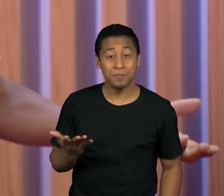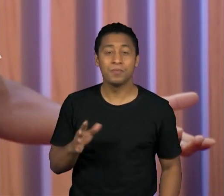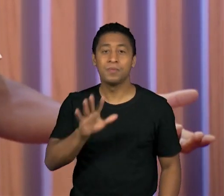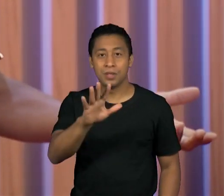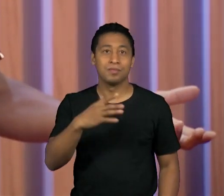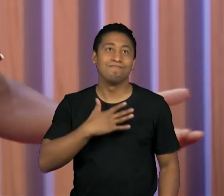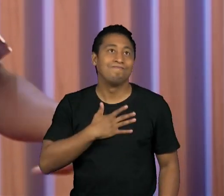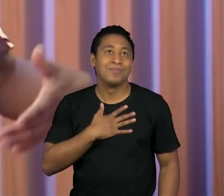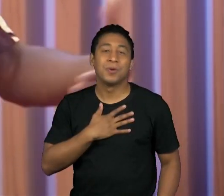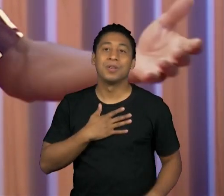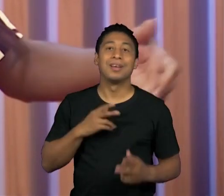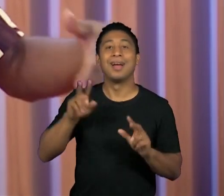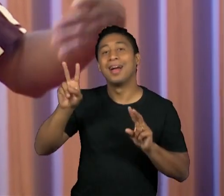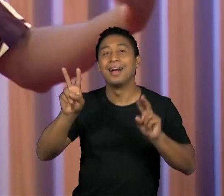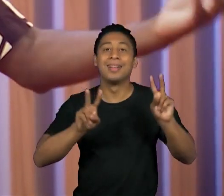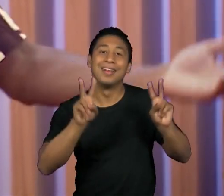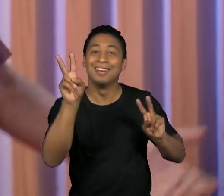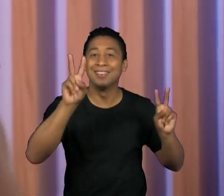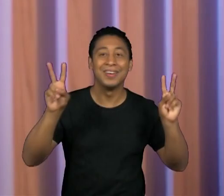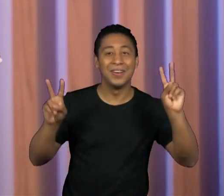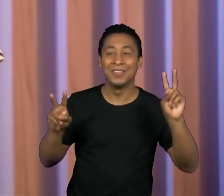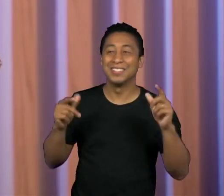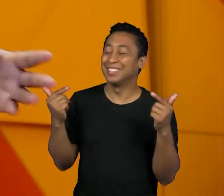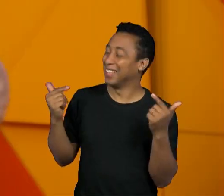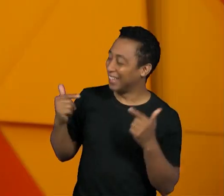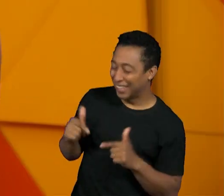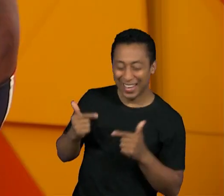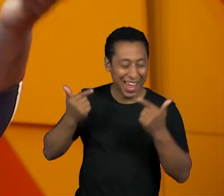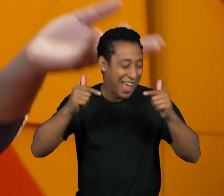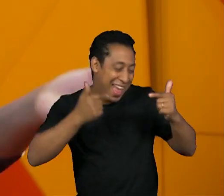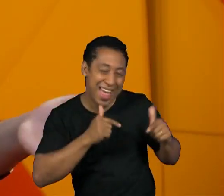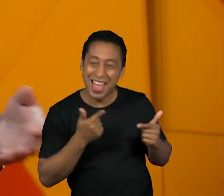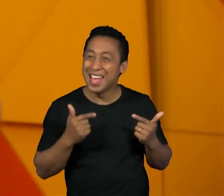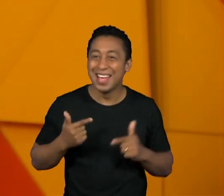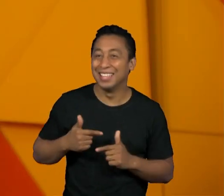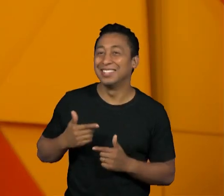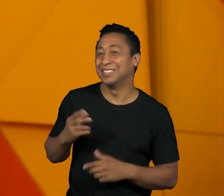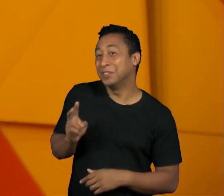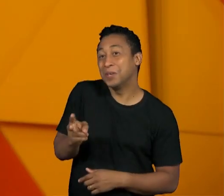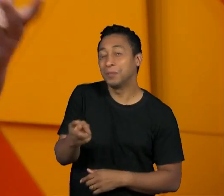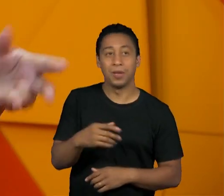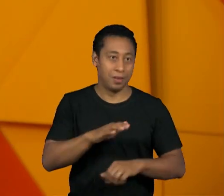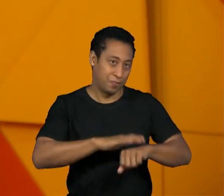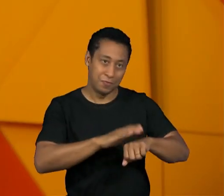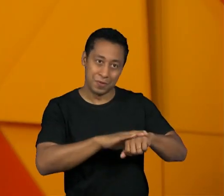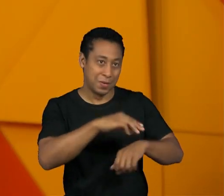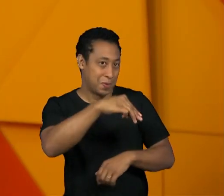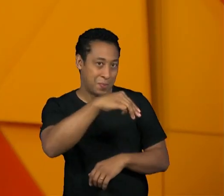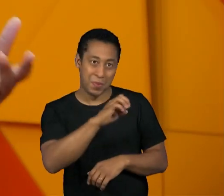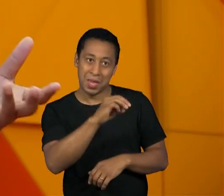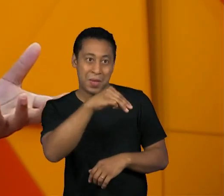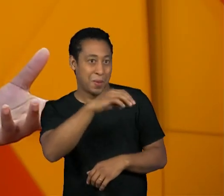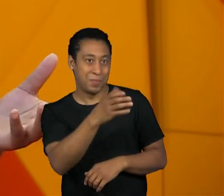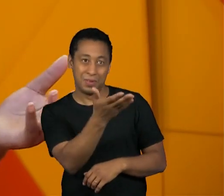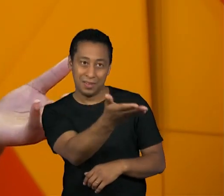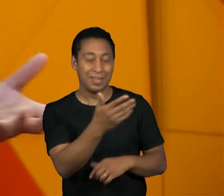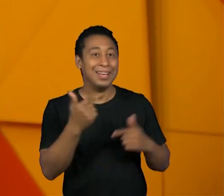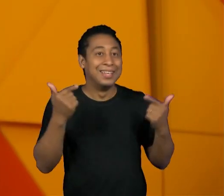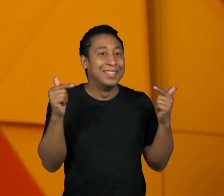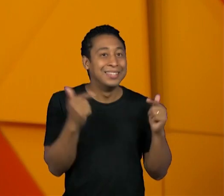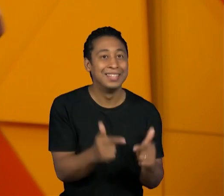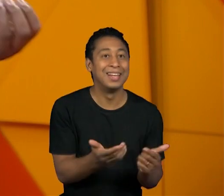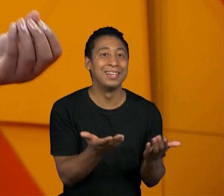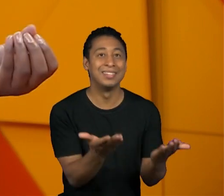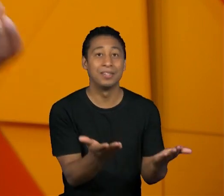carnaval. Porque a gente ri o tempo todo. O tempo todo, país do meme, né? Essa coisa das brincadeiras, da risada, né?